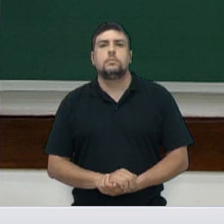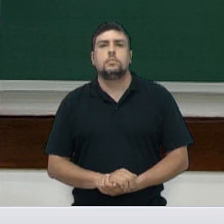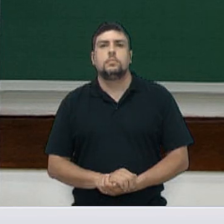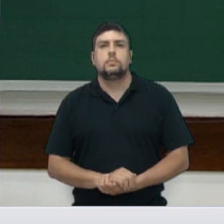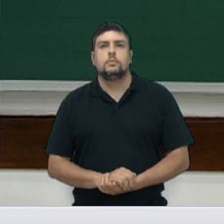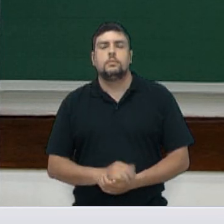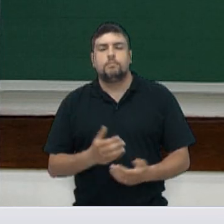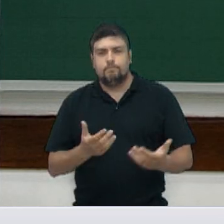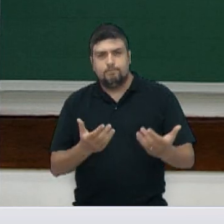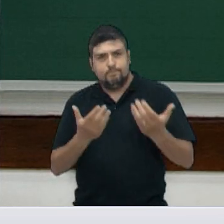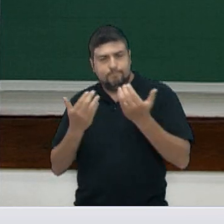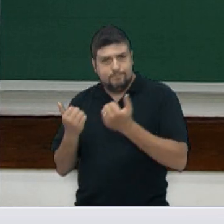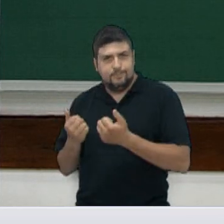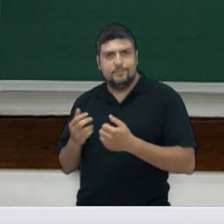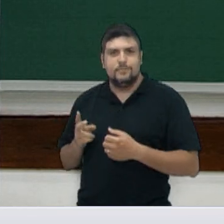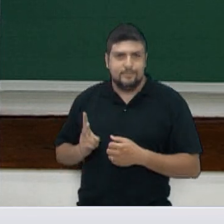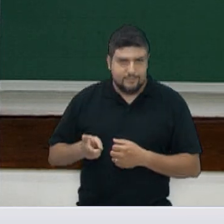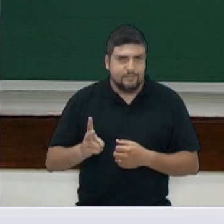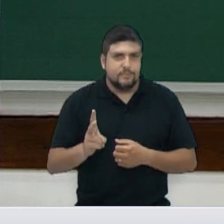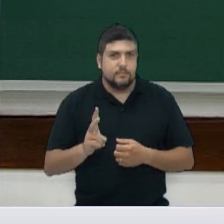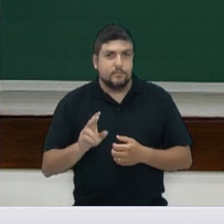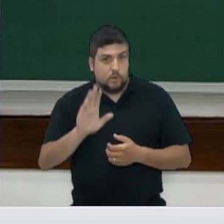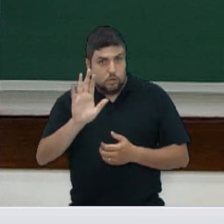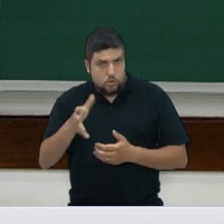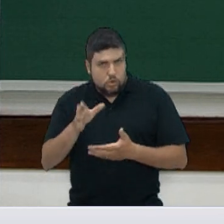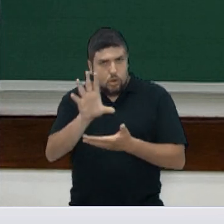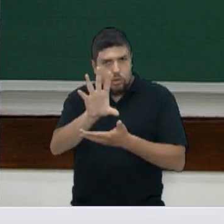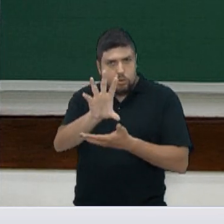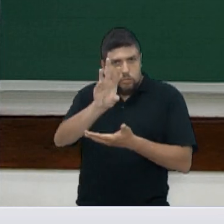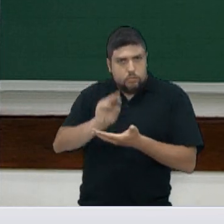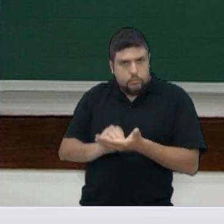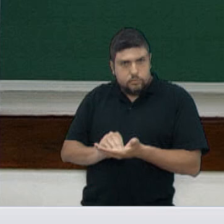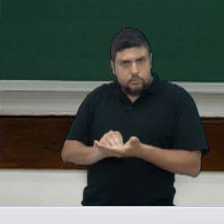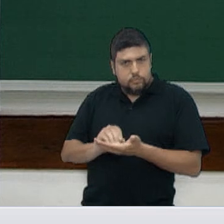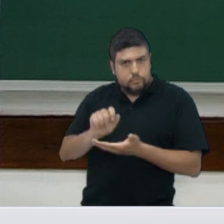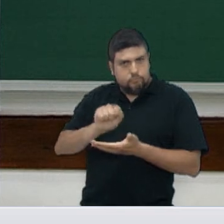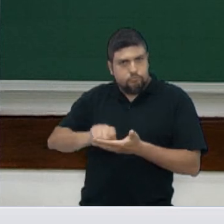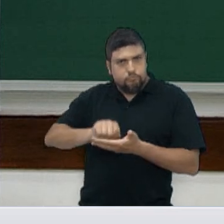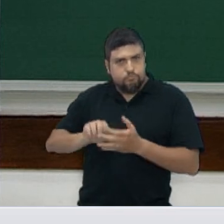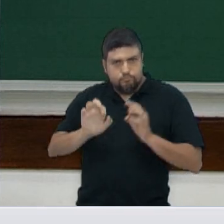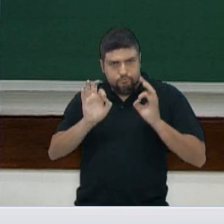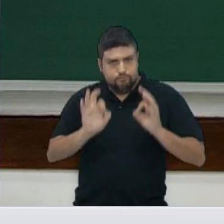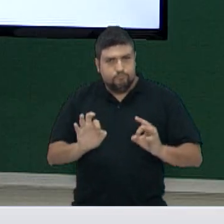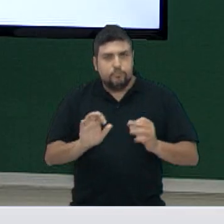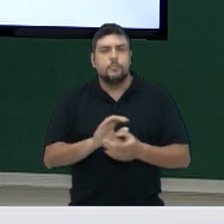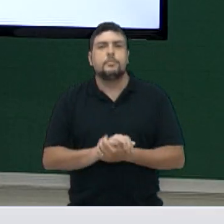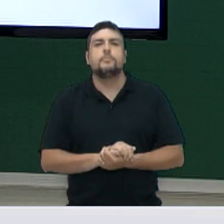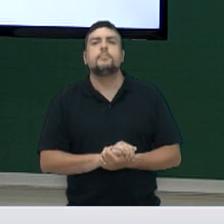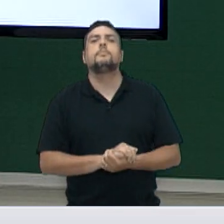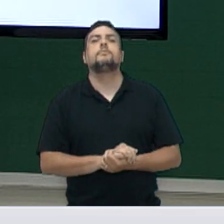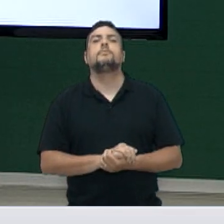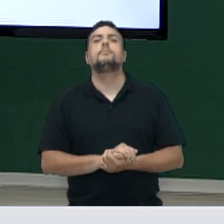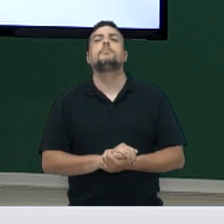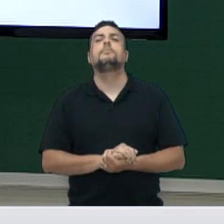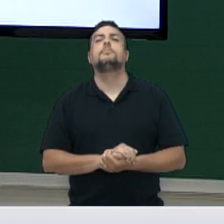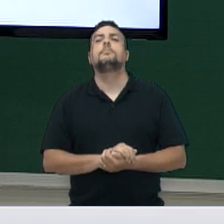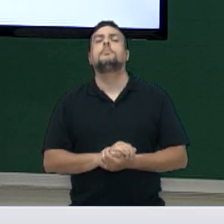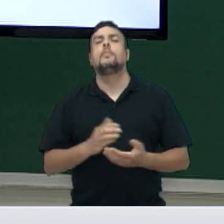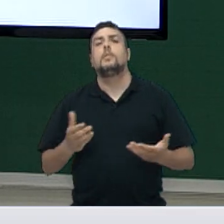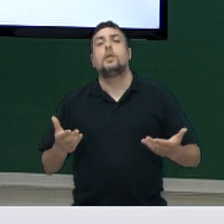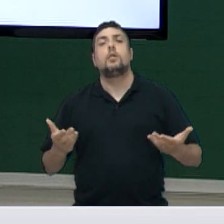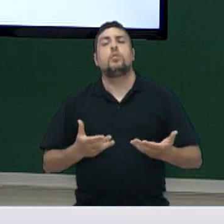Vamos continuar? Copiou? Terminou tudo? Copiou tudo certinho? Ótimo. Vamos lá, então. Agora nós